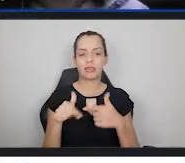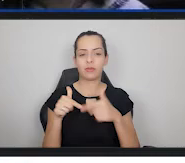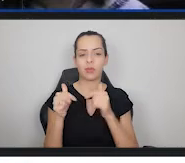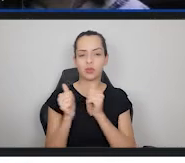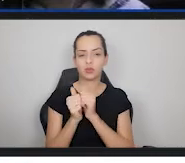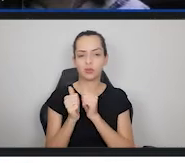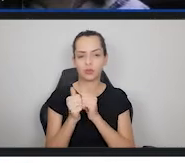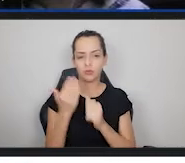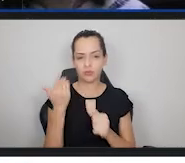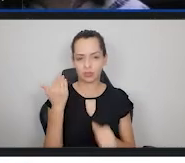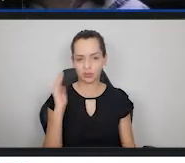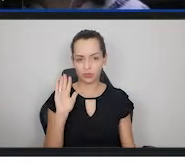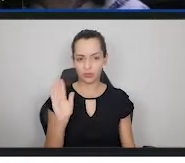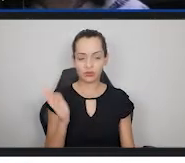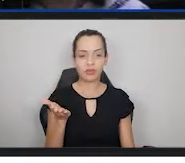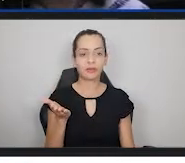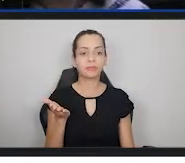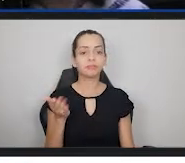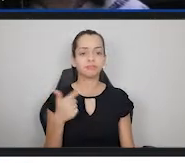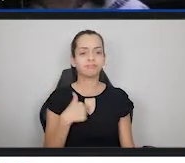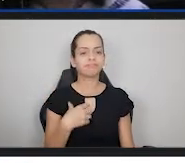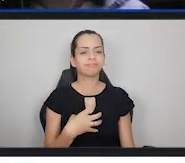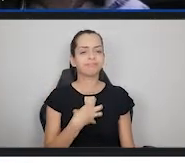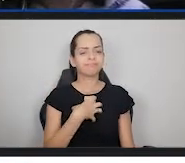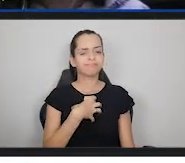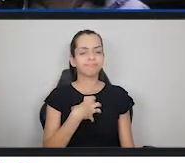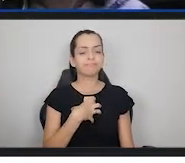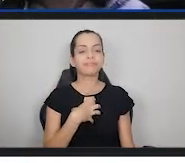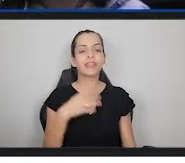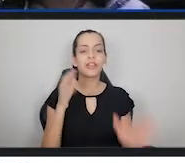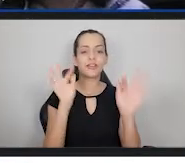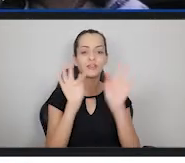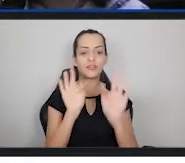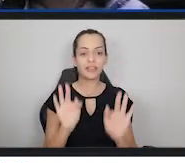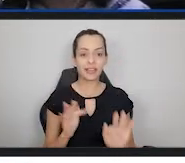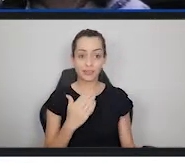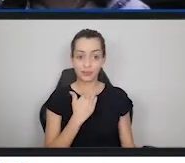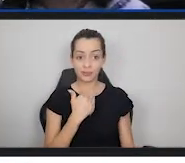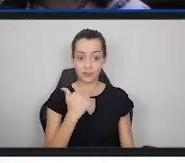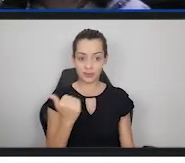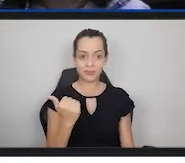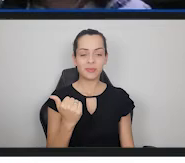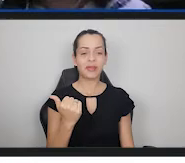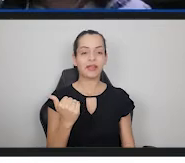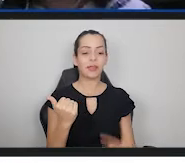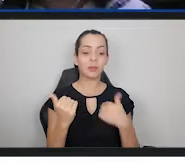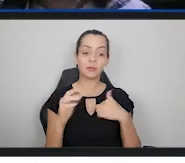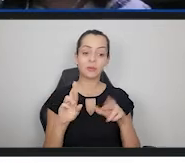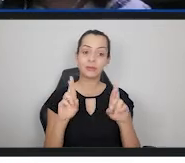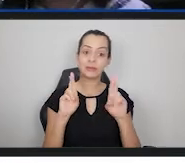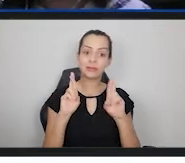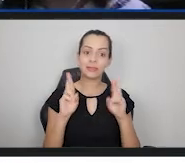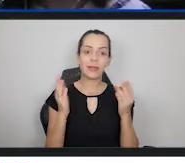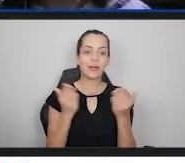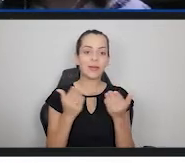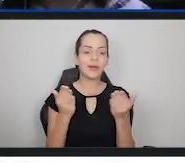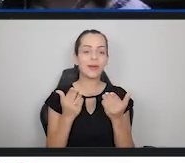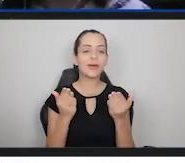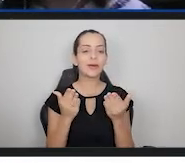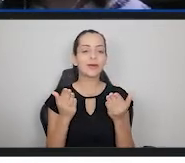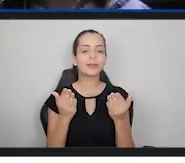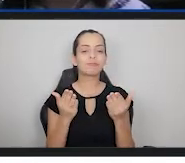graduação, e eu me sinto muito honrada por ter recebido o convite. Eu espero que hoje a gente consiga